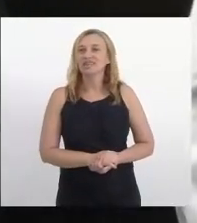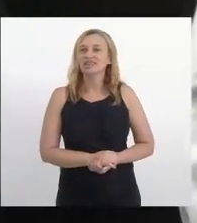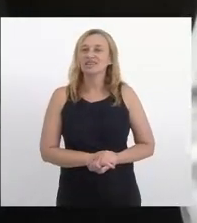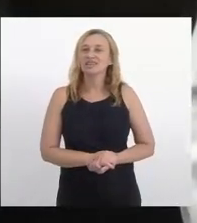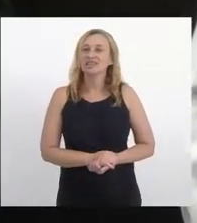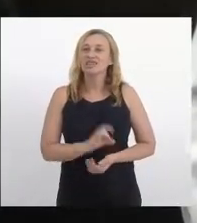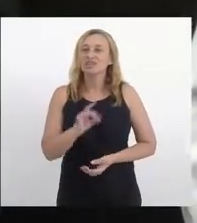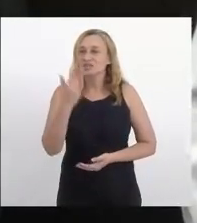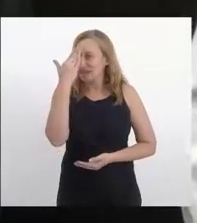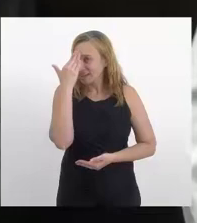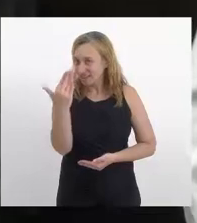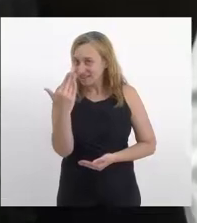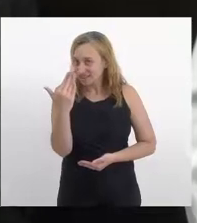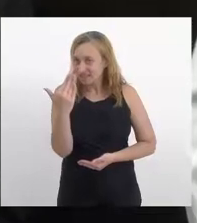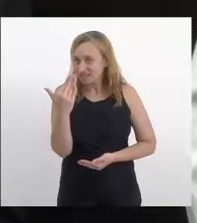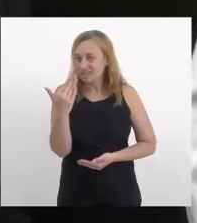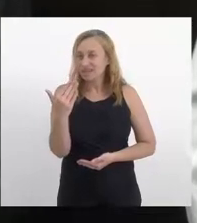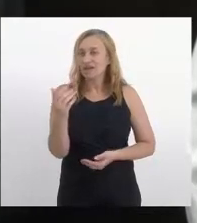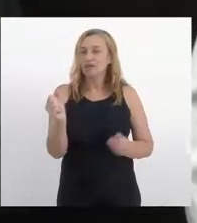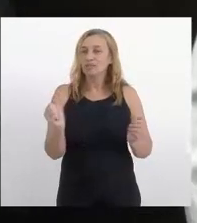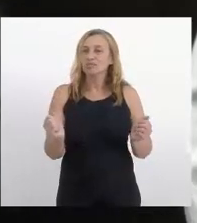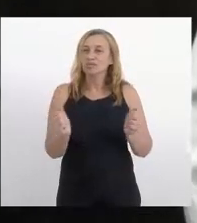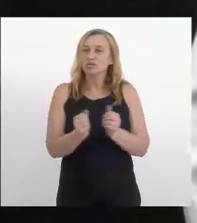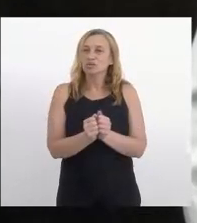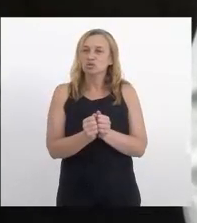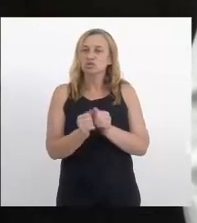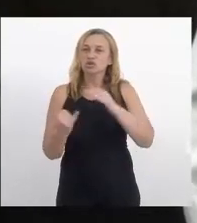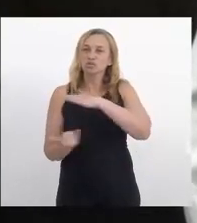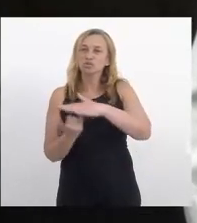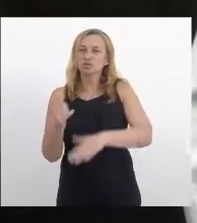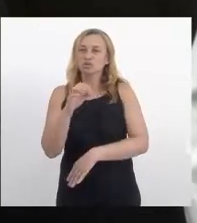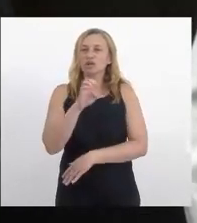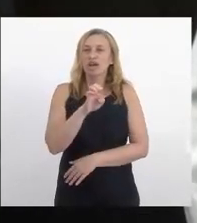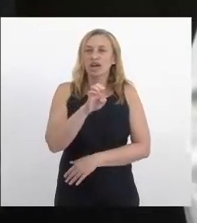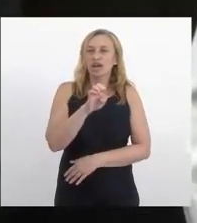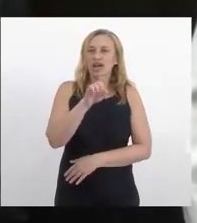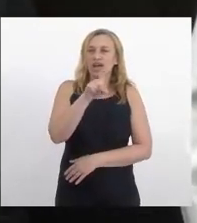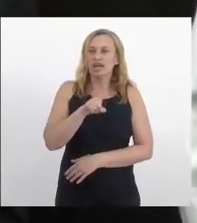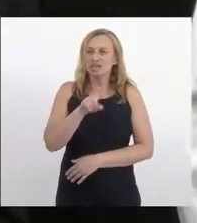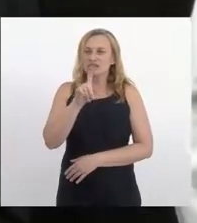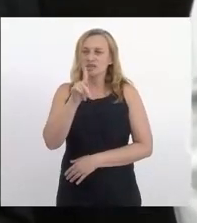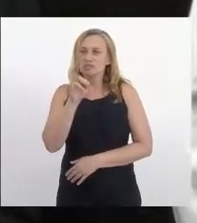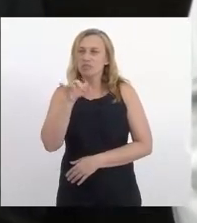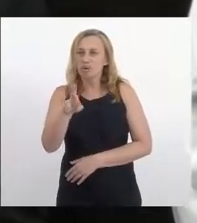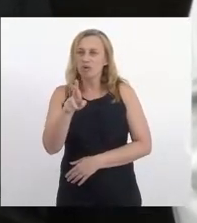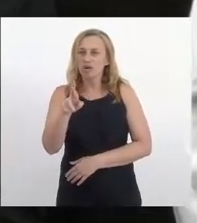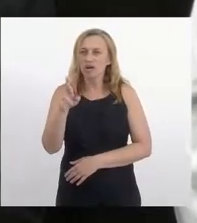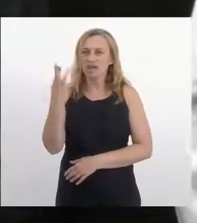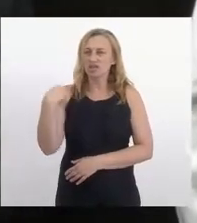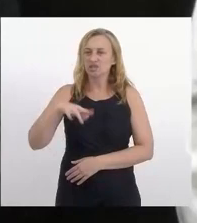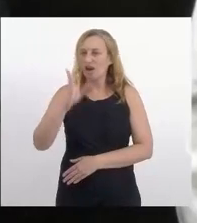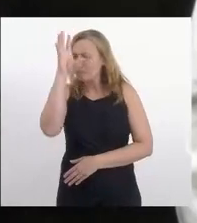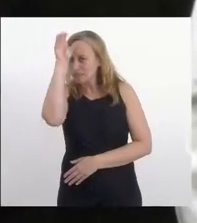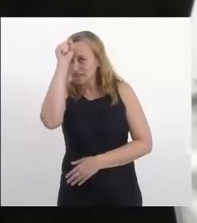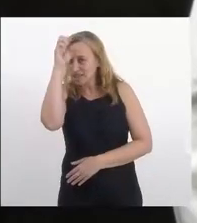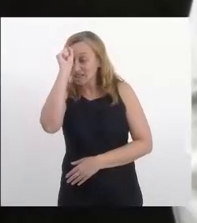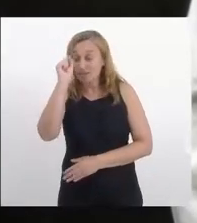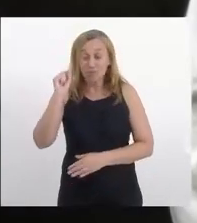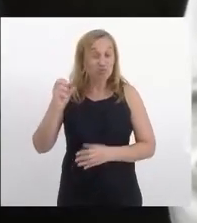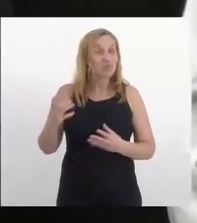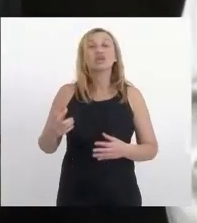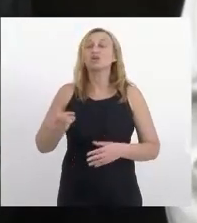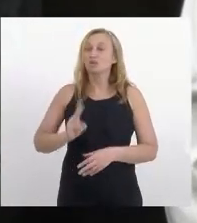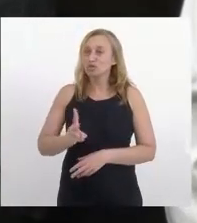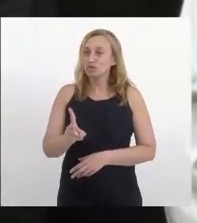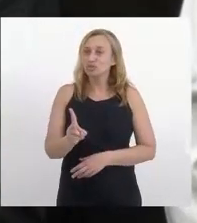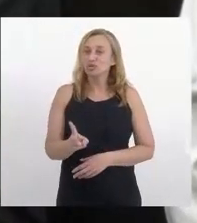Eu só tenho a agradecer a poder participar do Instituto Expo Religião. Eu aprendi muito com todos vocês e continuo aprendendo. E